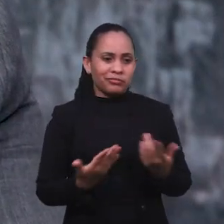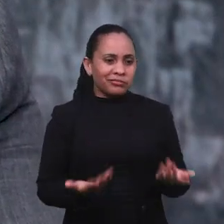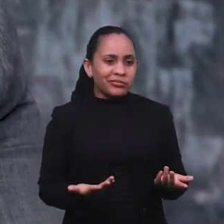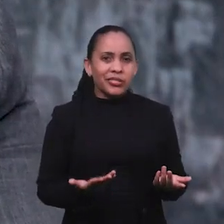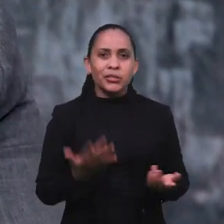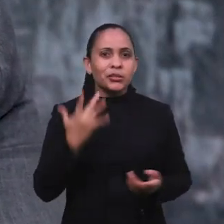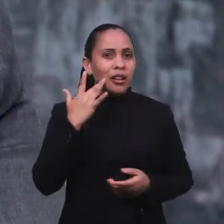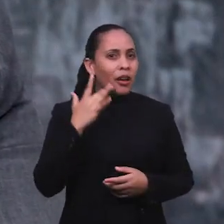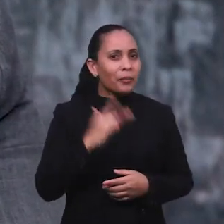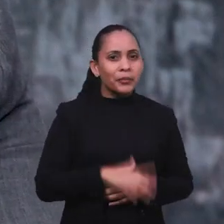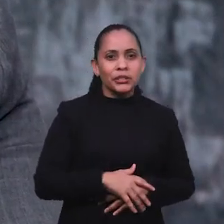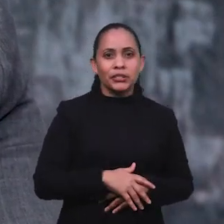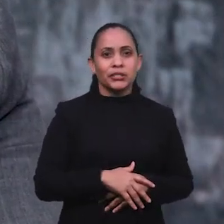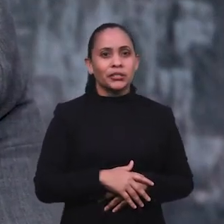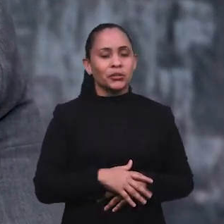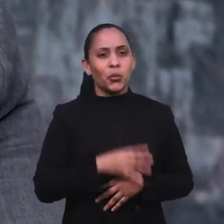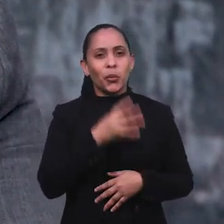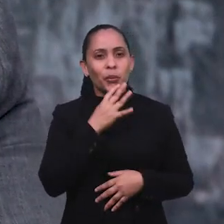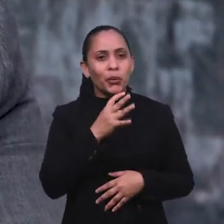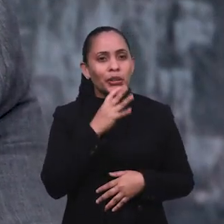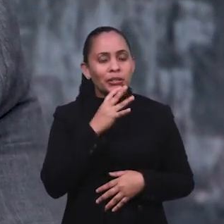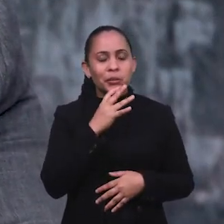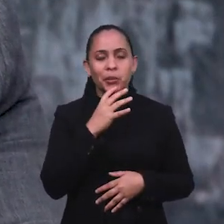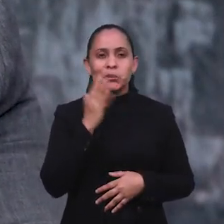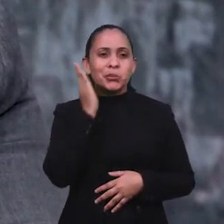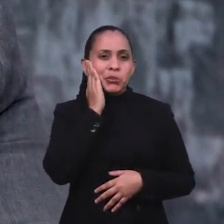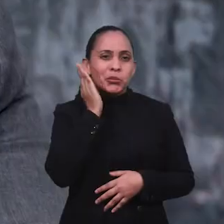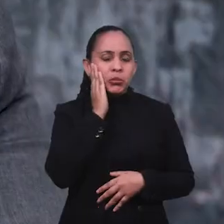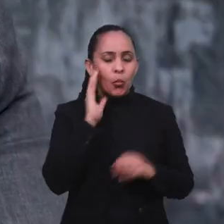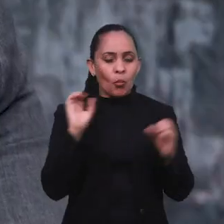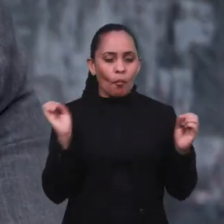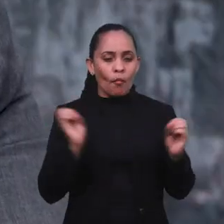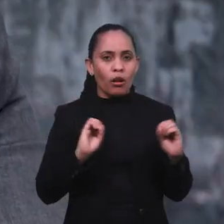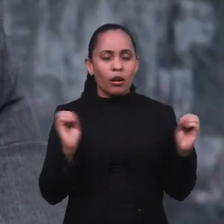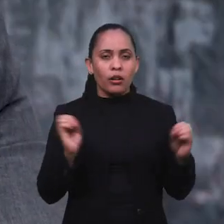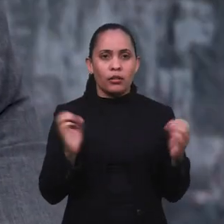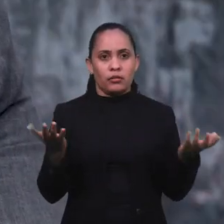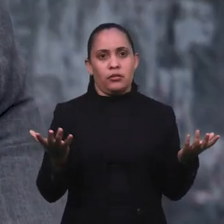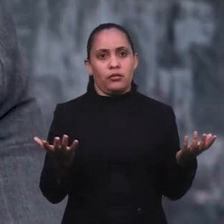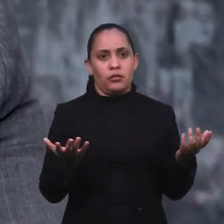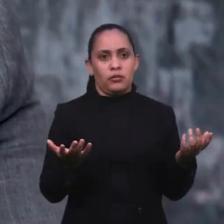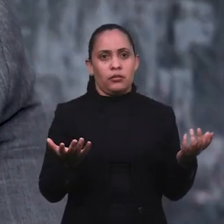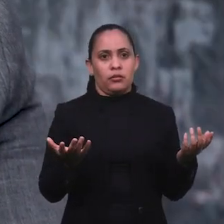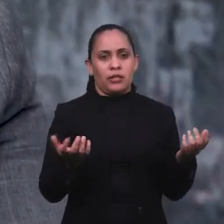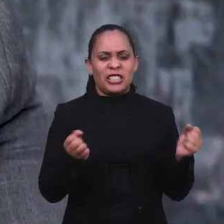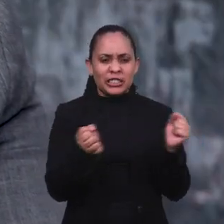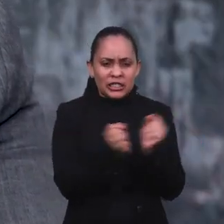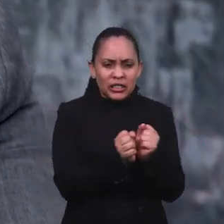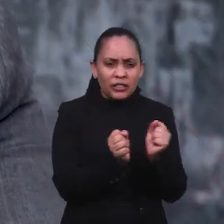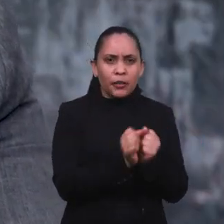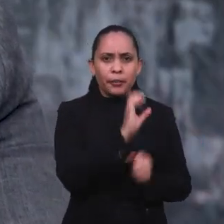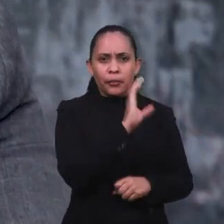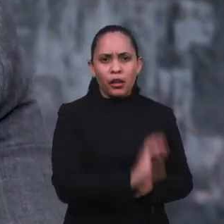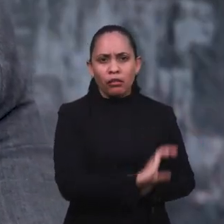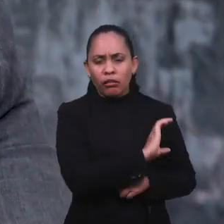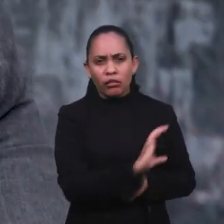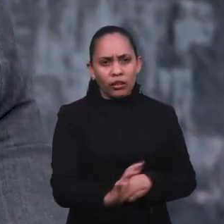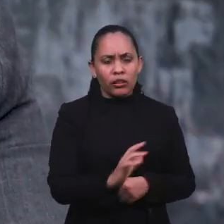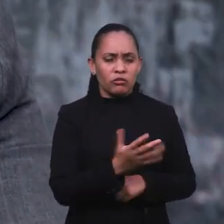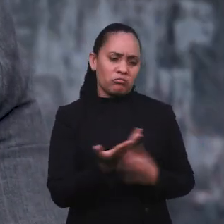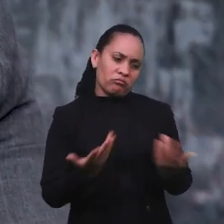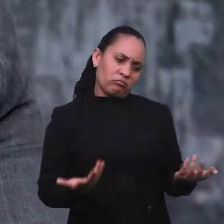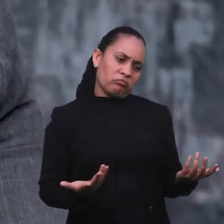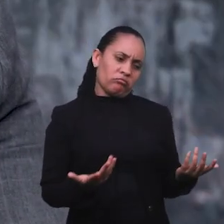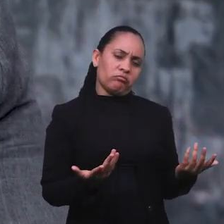analfabeta, que não tinha acesso ao conhecimento, que era enclausurado pela igreja. Uma igreja que inclusive justificava